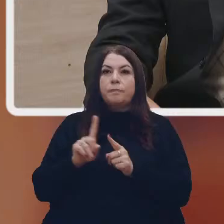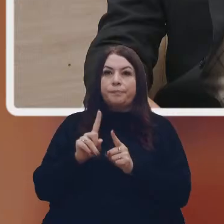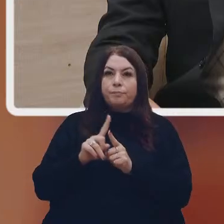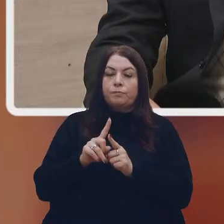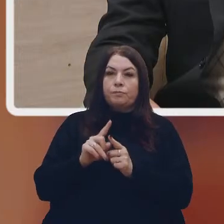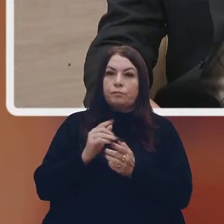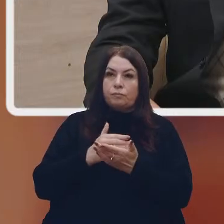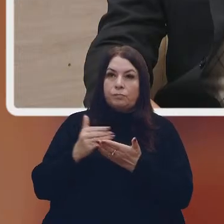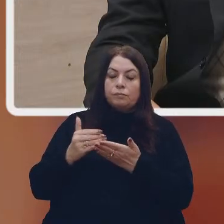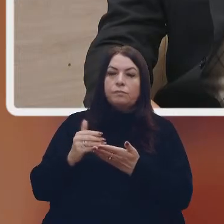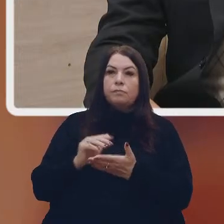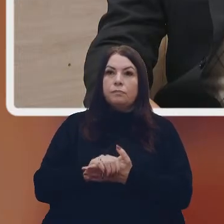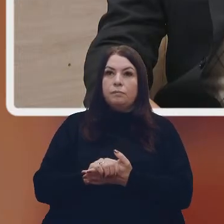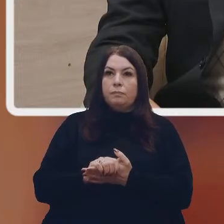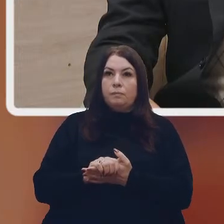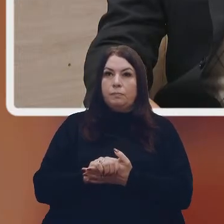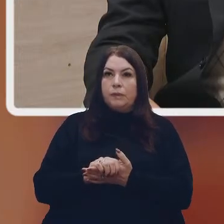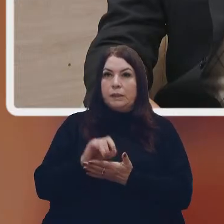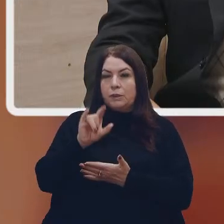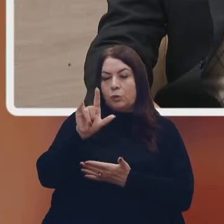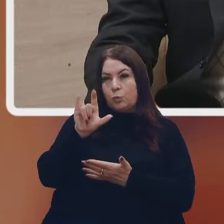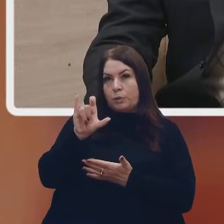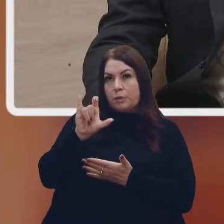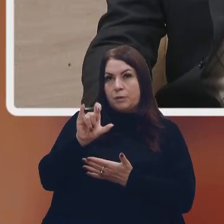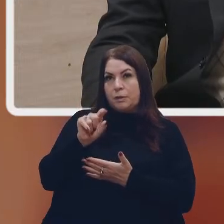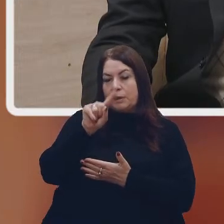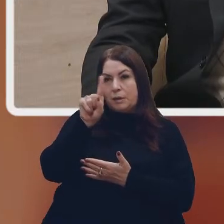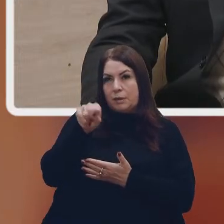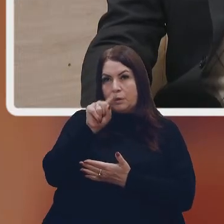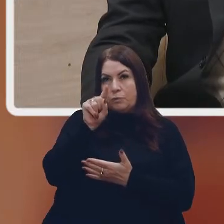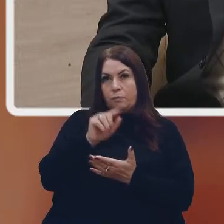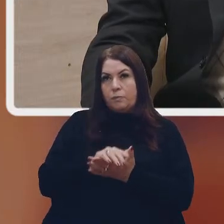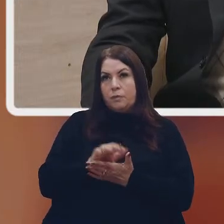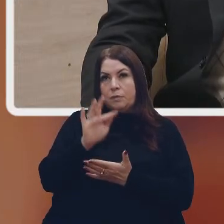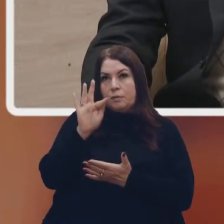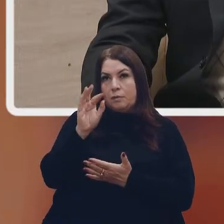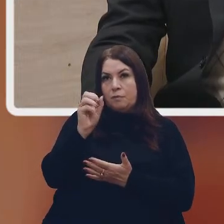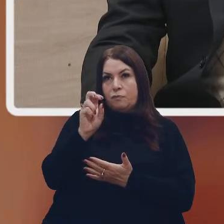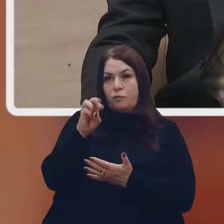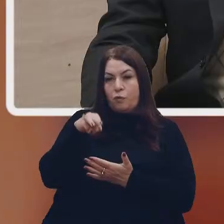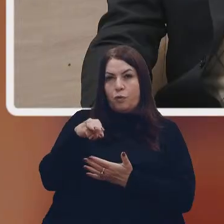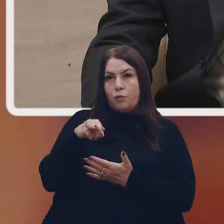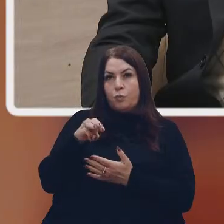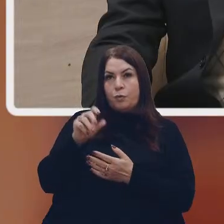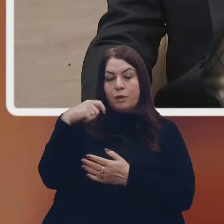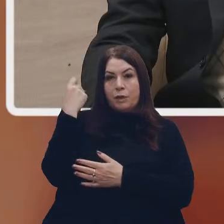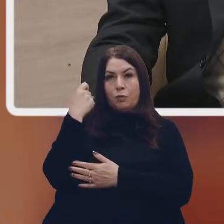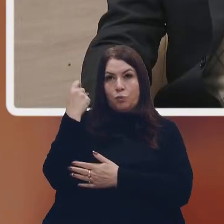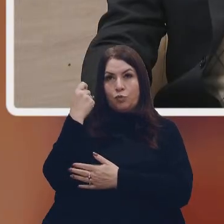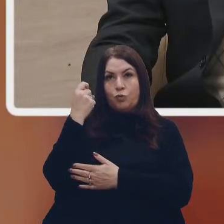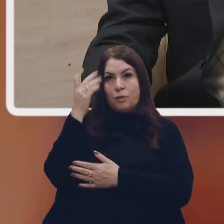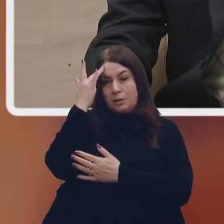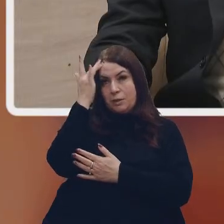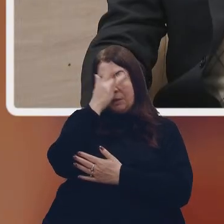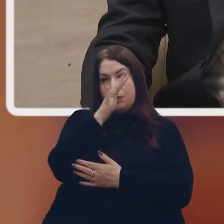se entrar ali no nosso Instagram, @Fórum Gaúcho de Saúde Mental